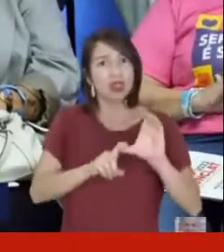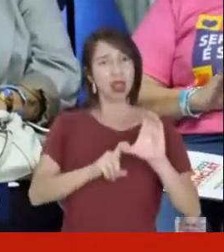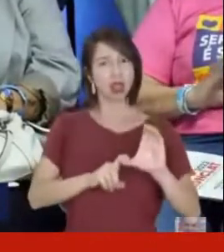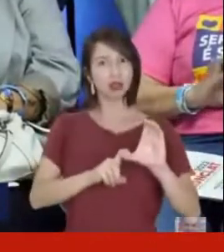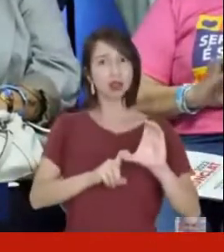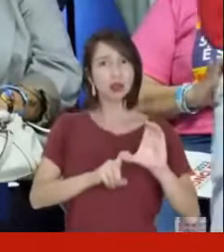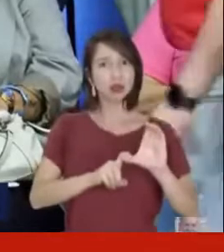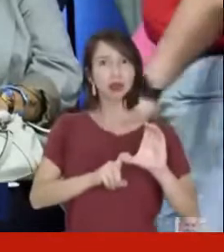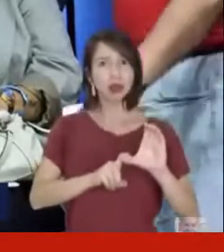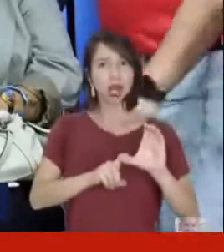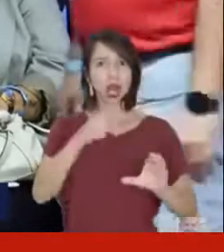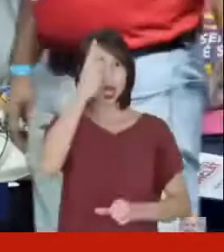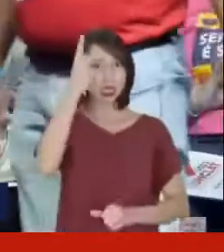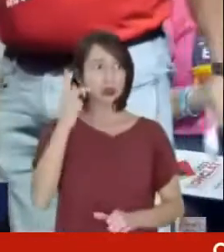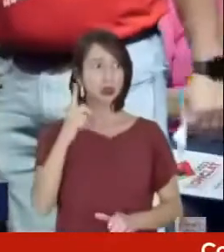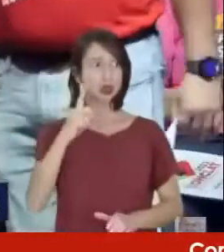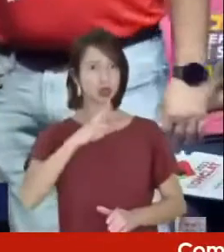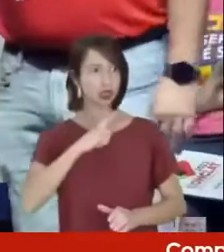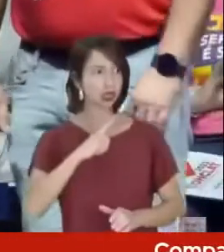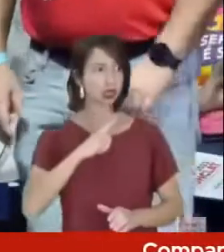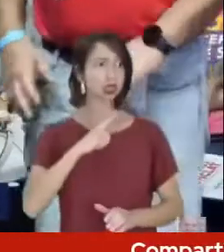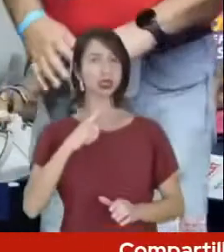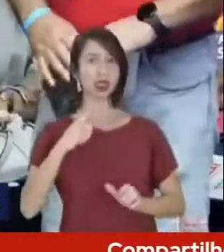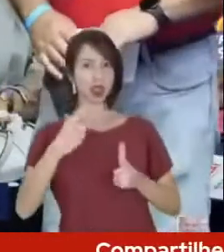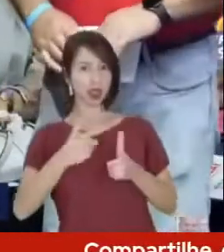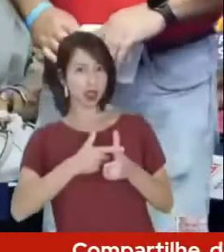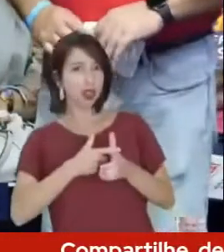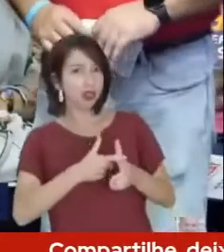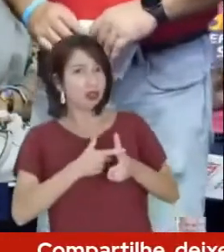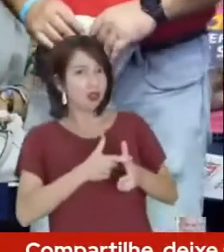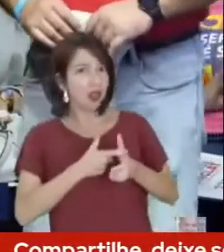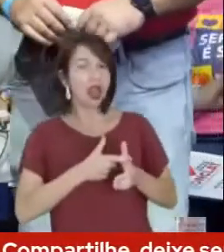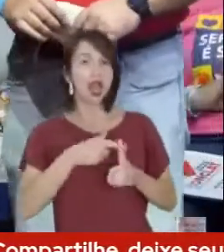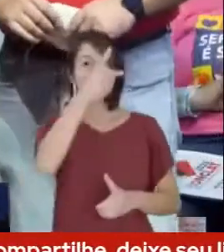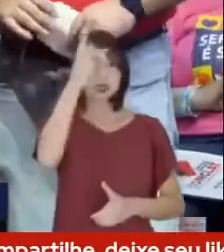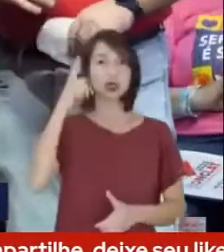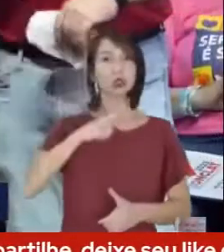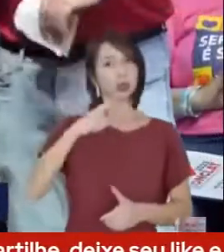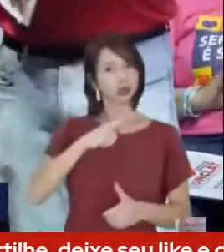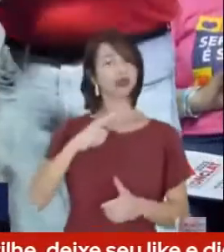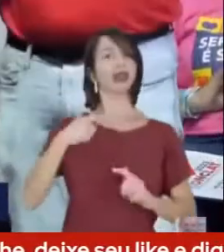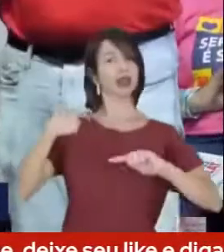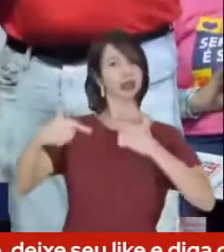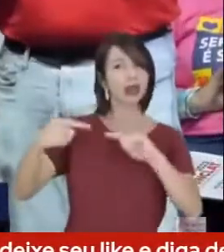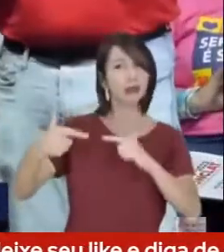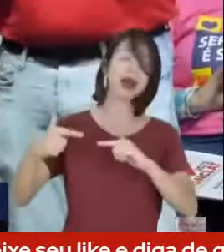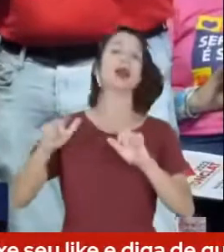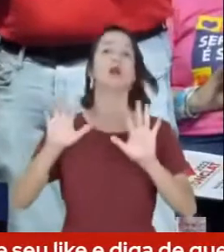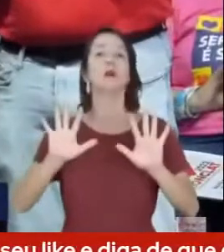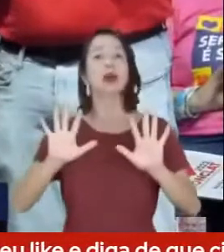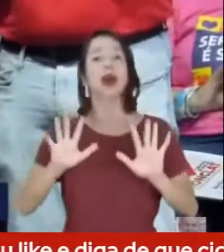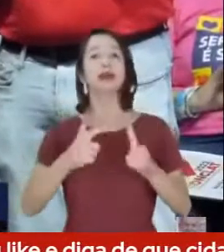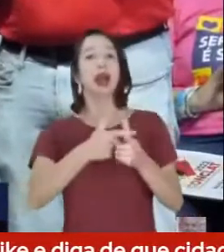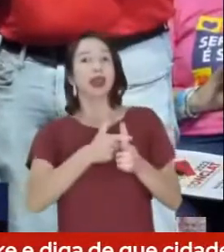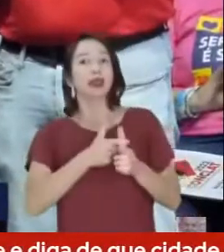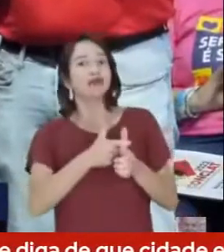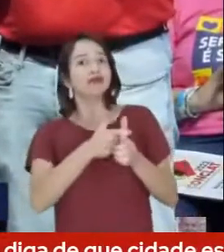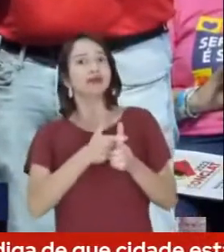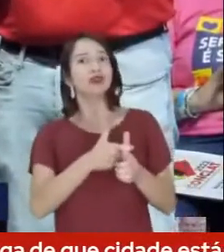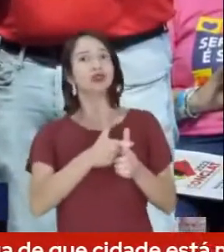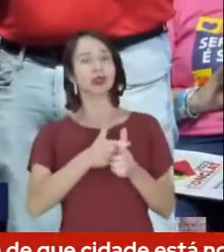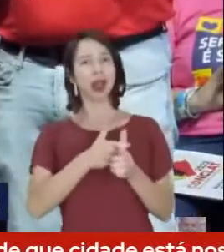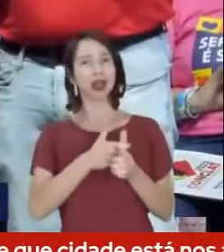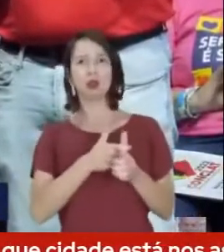que têm alguma renda, desde, estão endividados. E estão endividados não é com crédito bom para abrir um